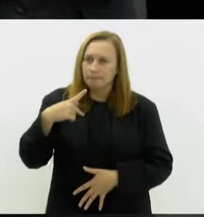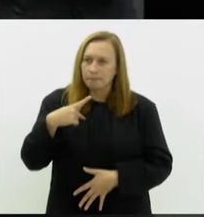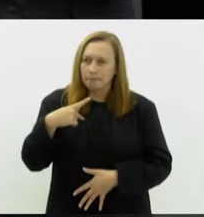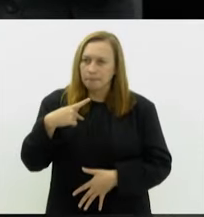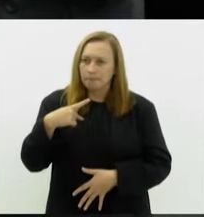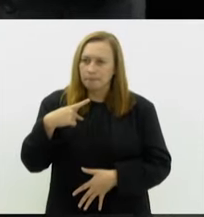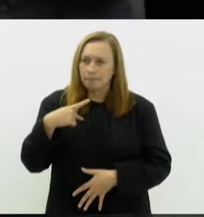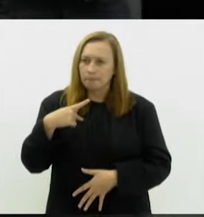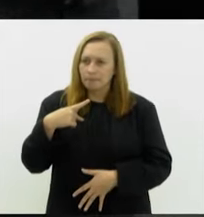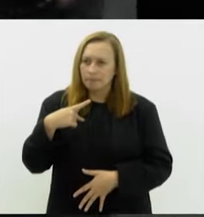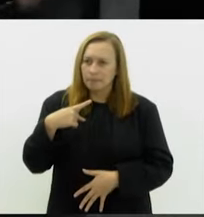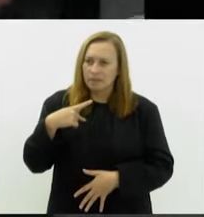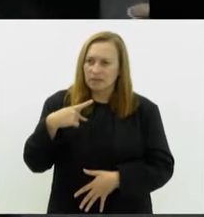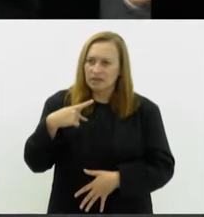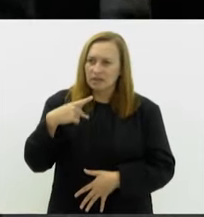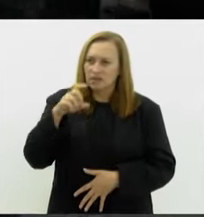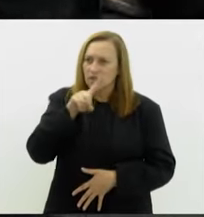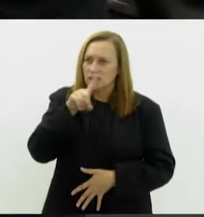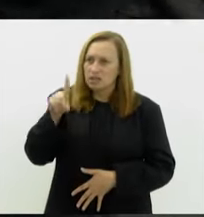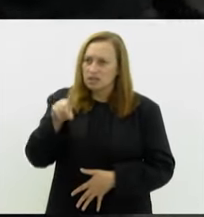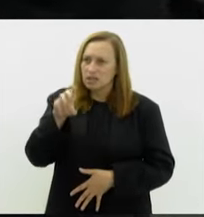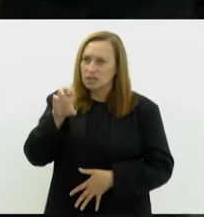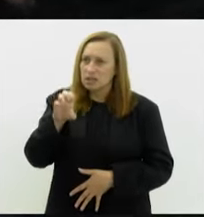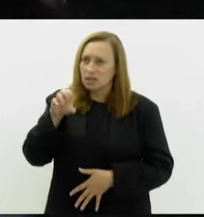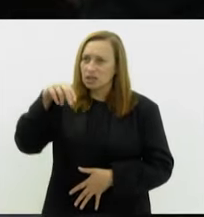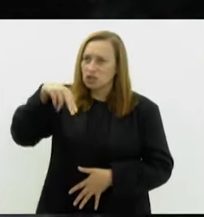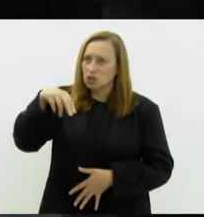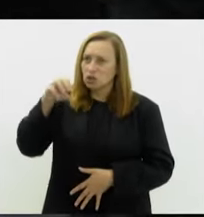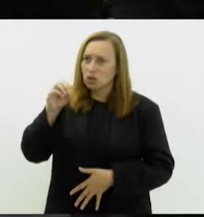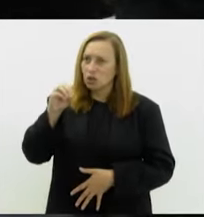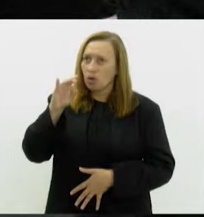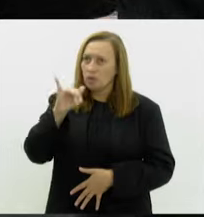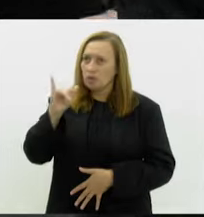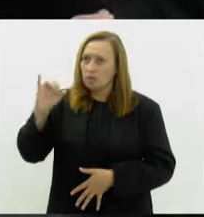pajé Zenóbio Mendonça da Fonseca Júnior.